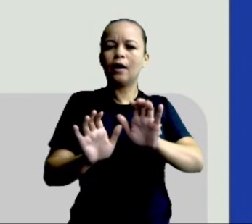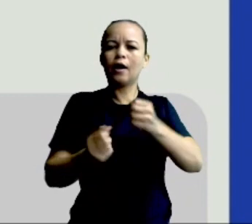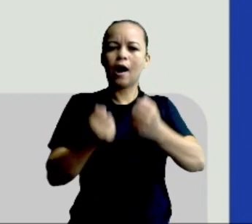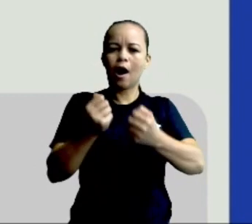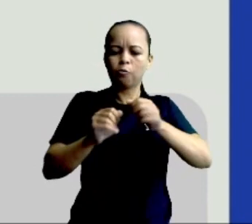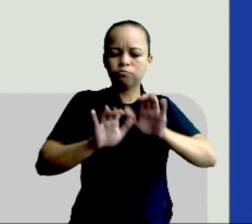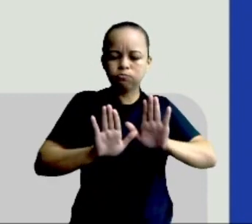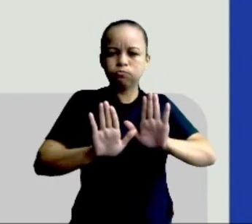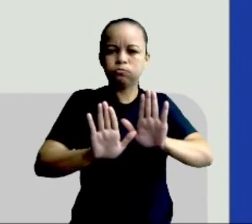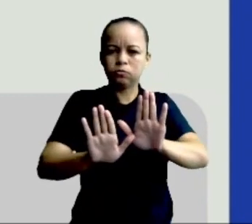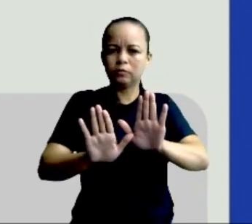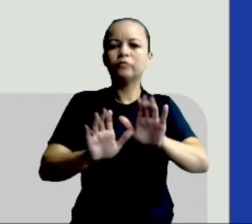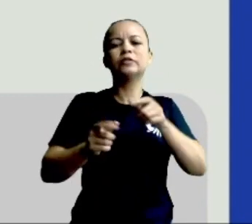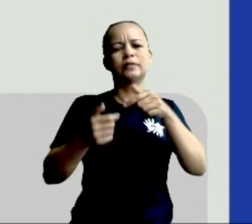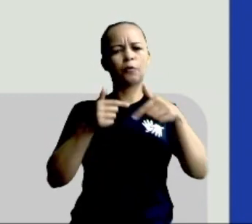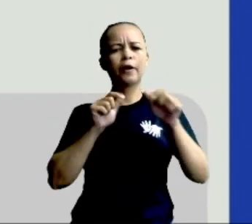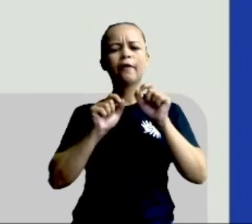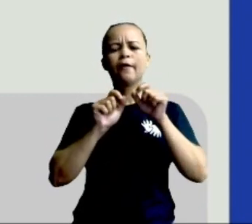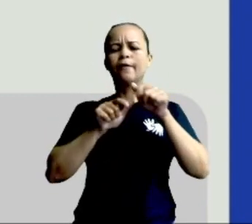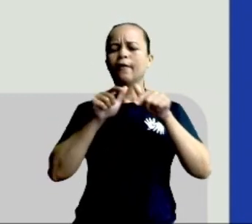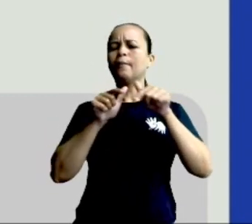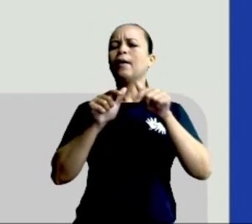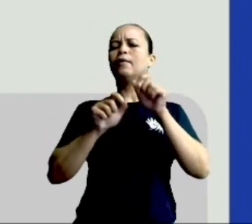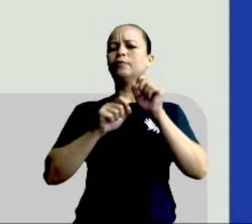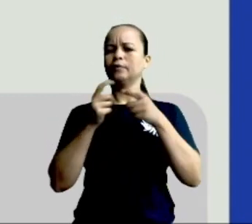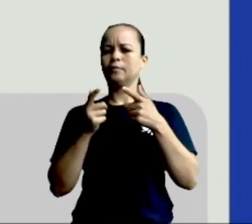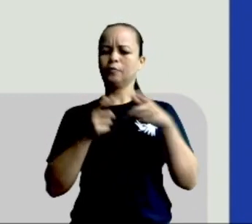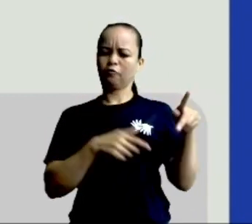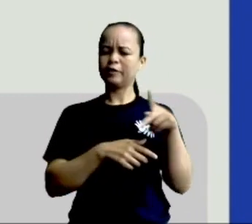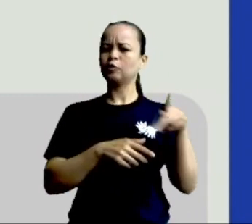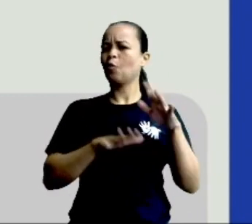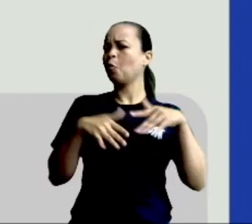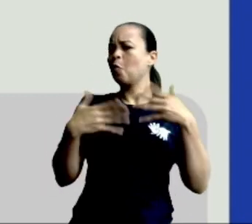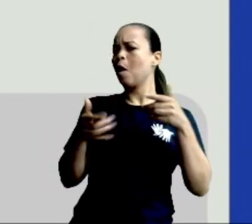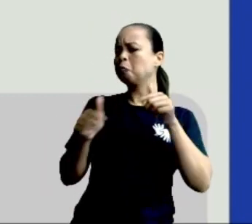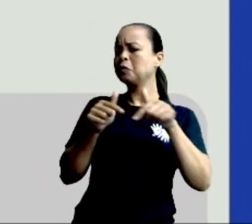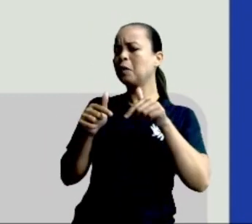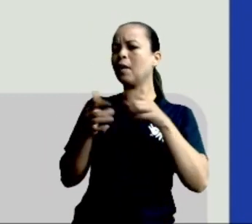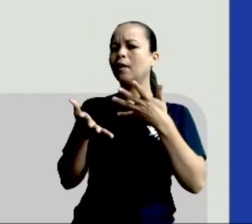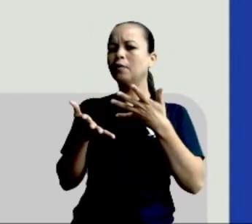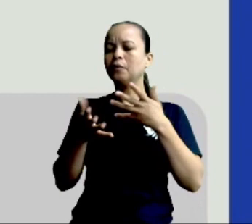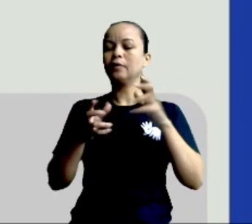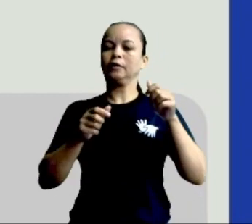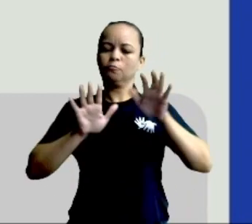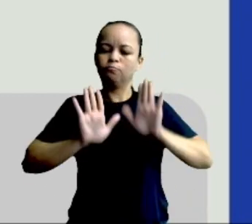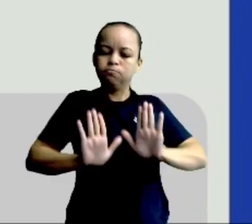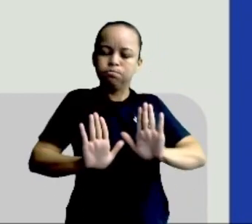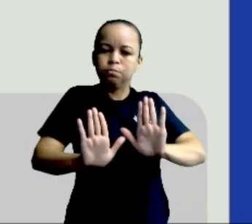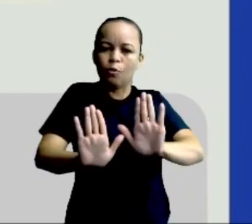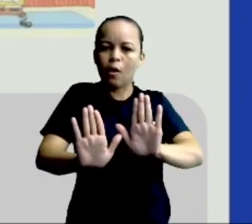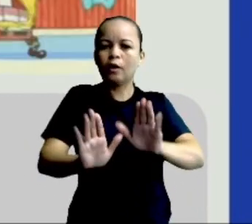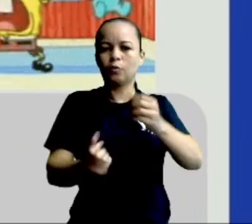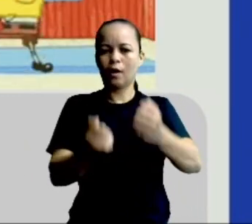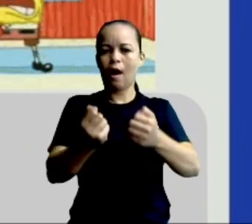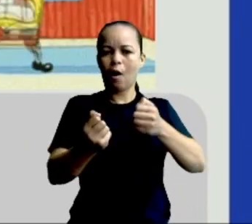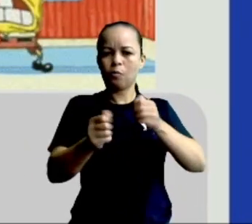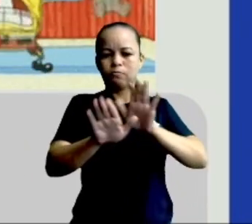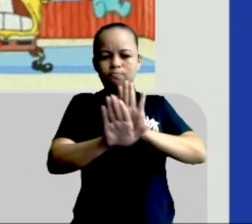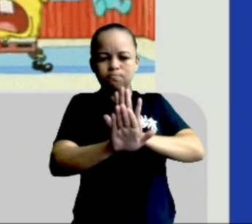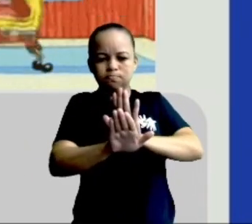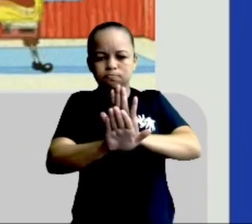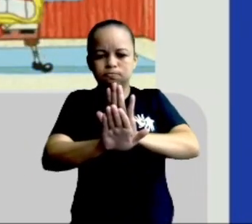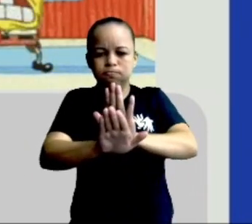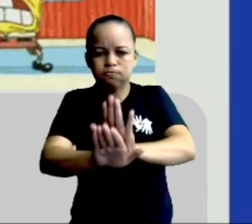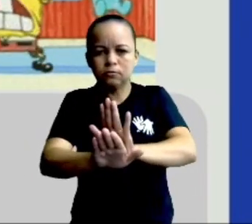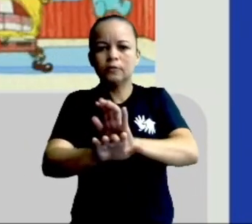logo você está realizando trabalho. Qual o trabalho, professor? O trabalho está empurrando um carro. Quando você